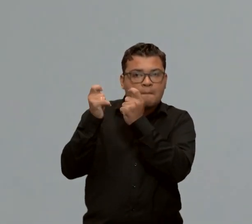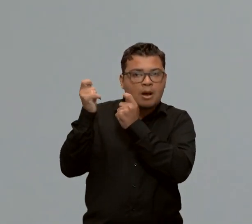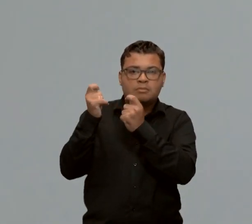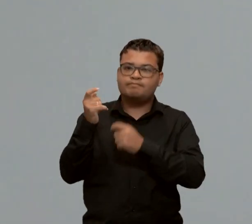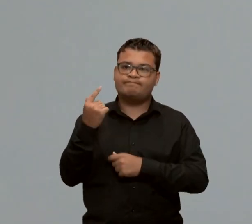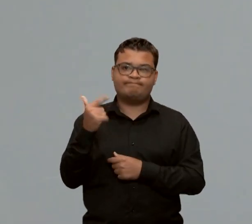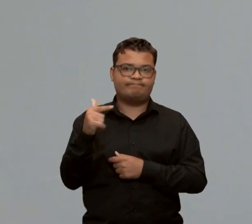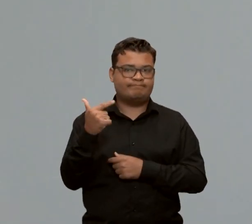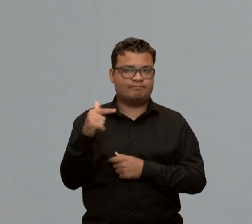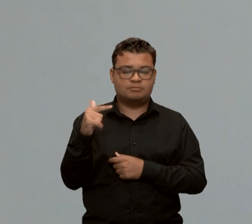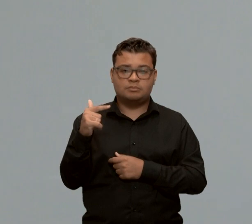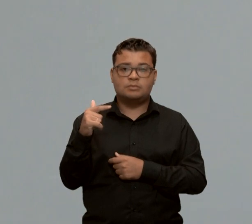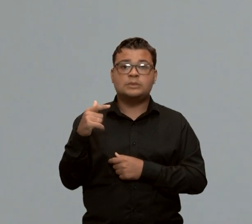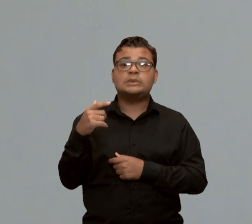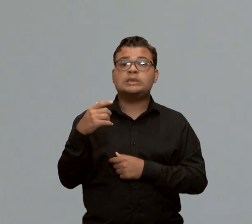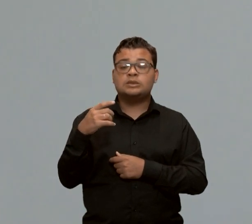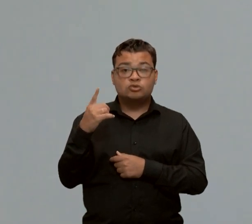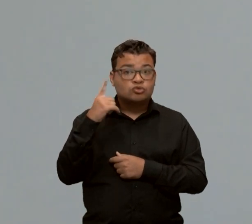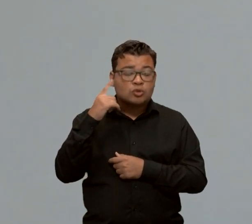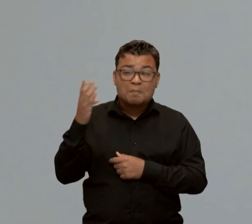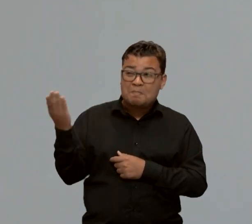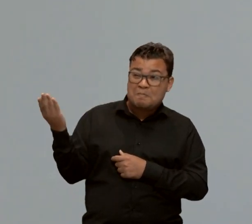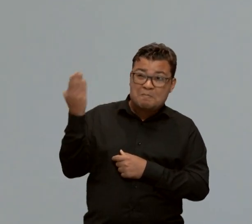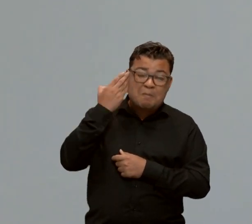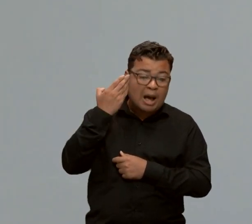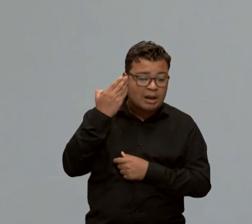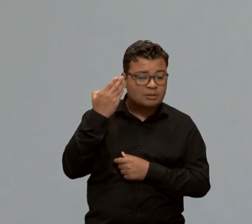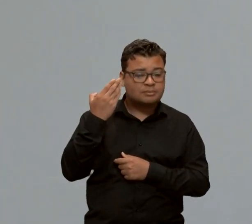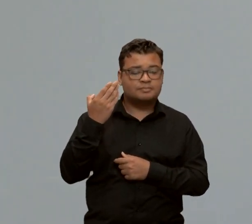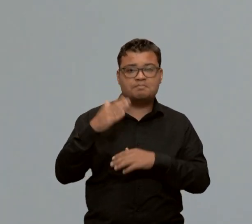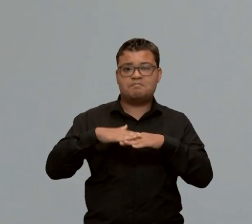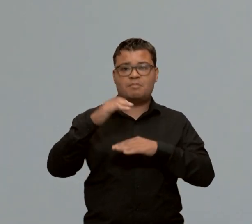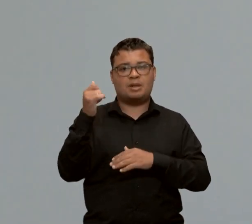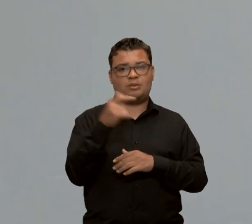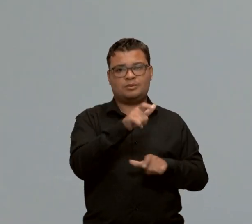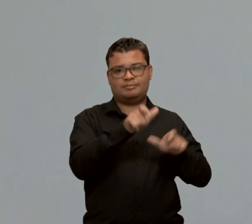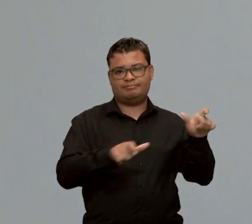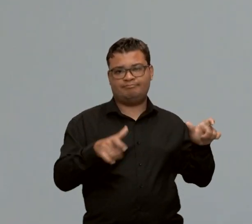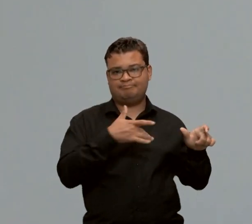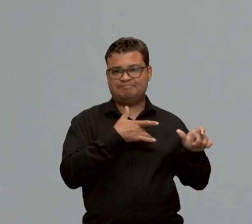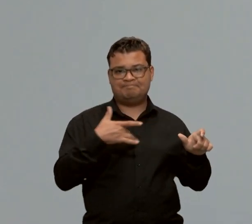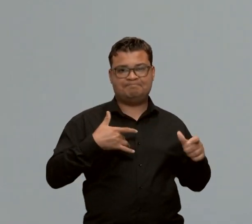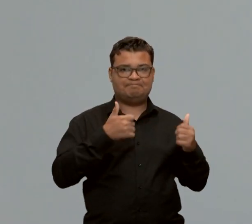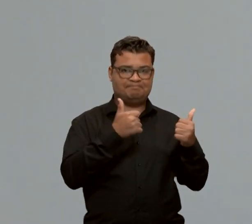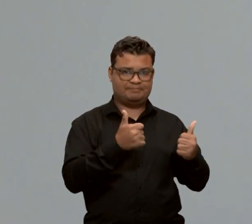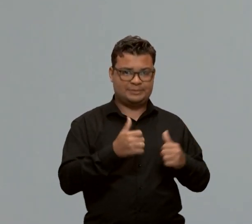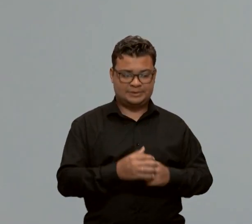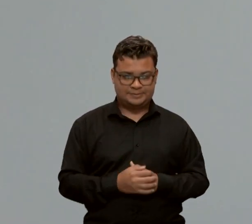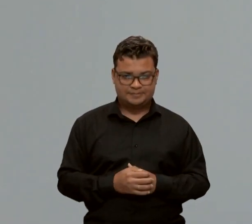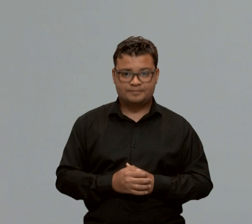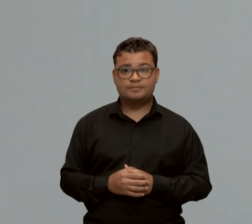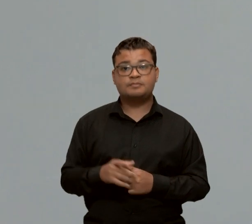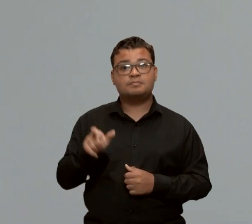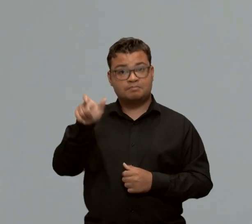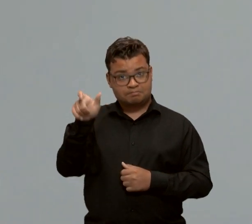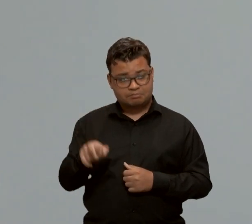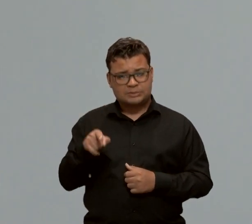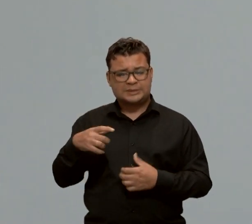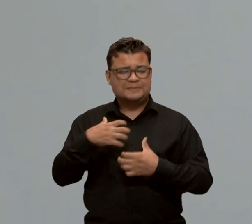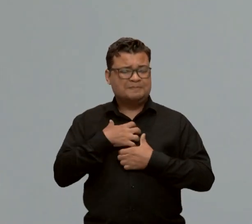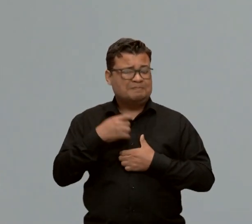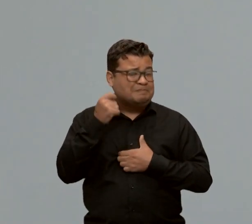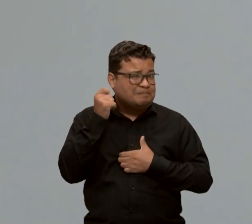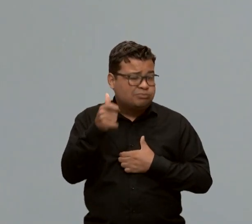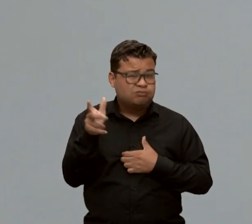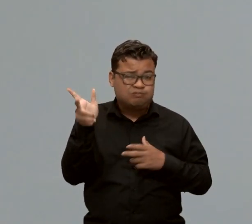muito maior do que, por exemplo, para uma pessoa saudável. Tá? A pessoa com hiperacusia, ela sofre muito